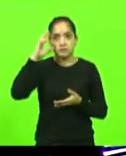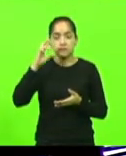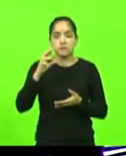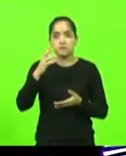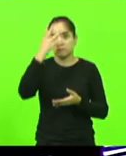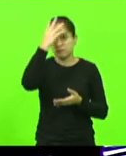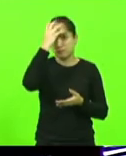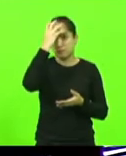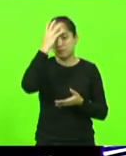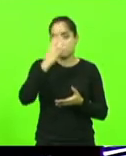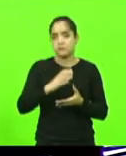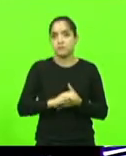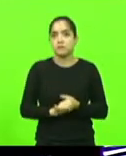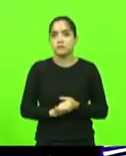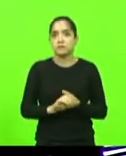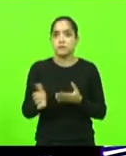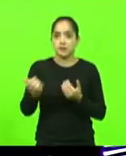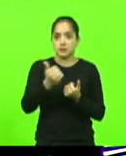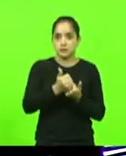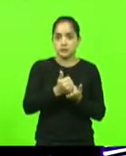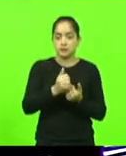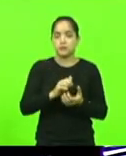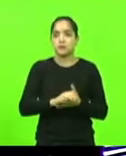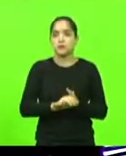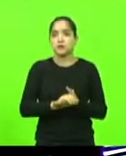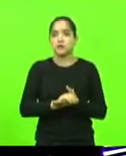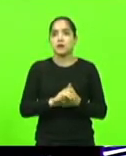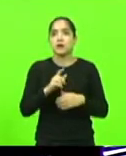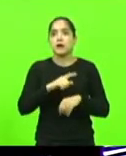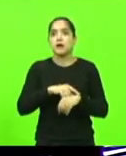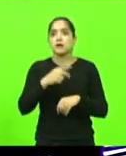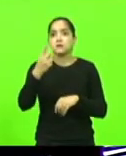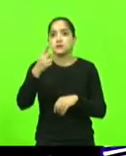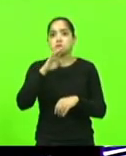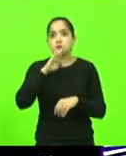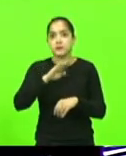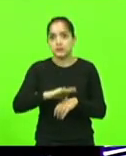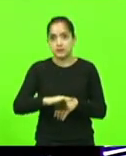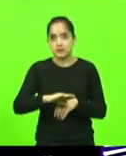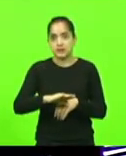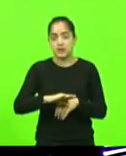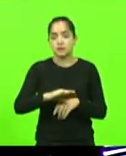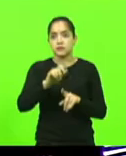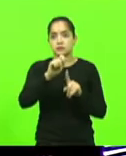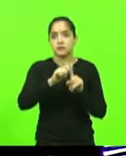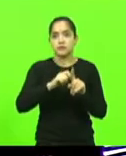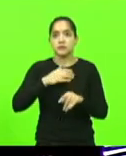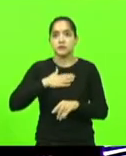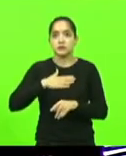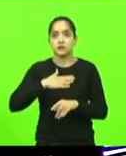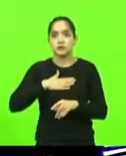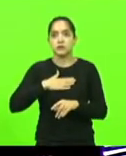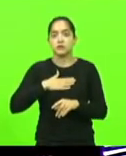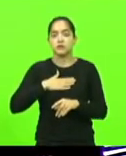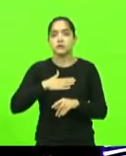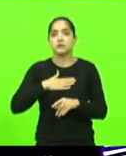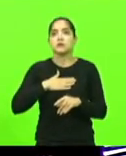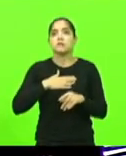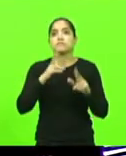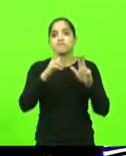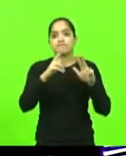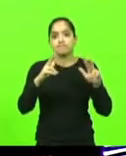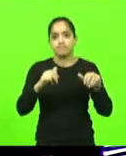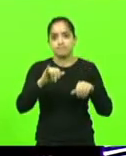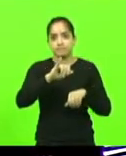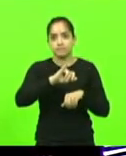dos Santos, Adoc. Às 14 horas do dia 18 do mês de agosto de 2021, nesta cidade de